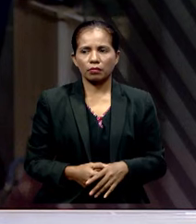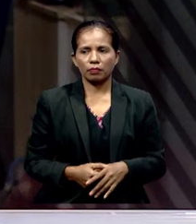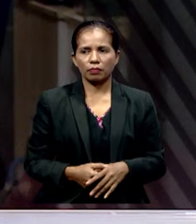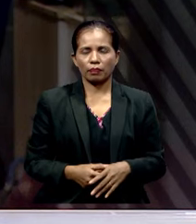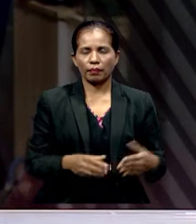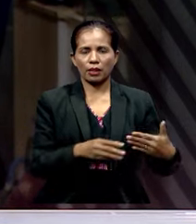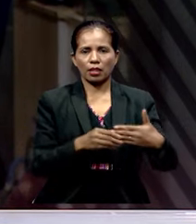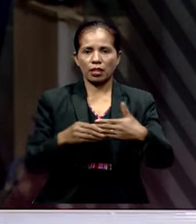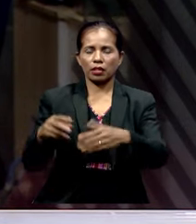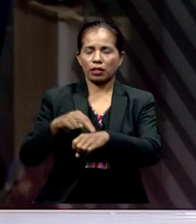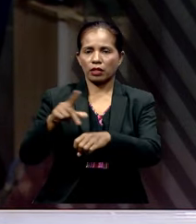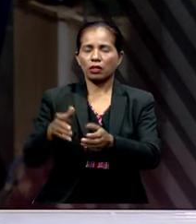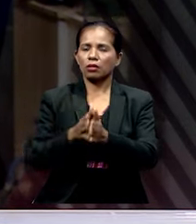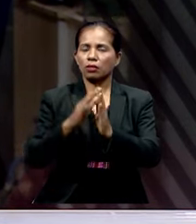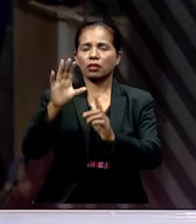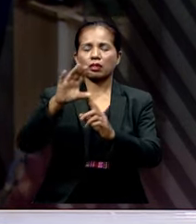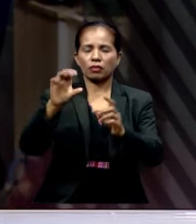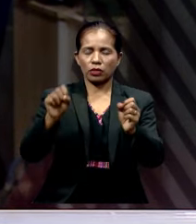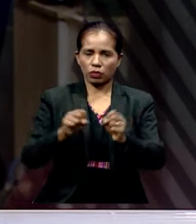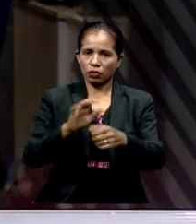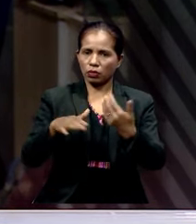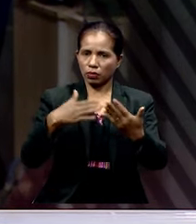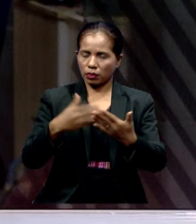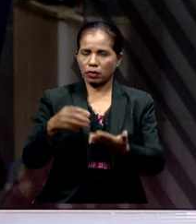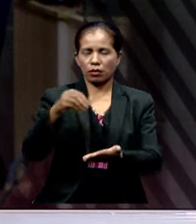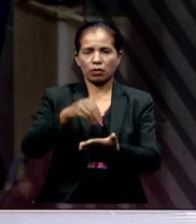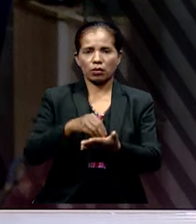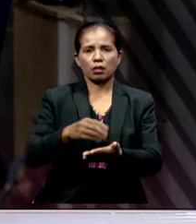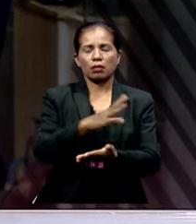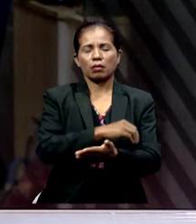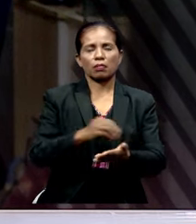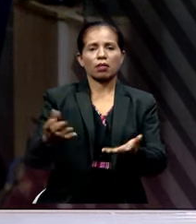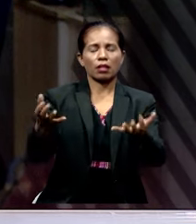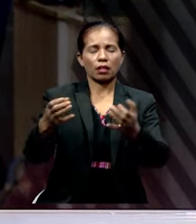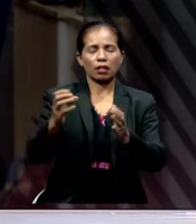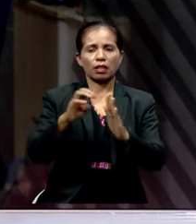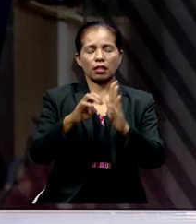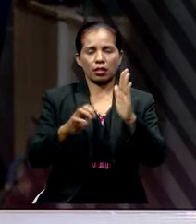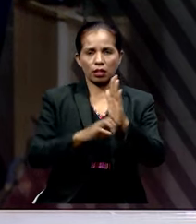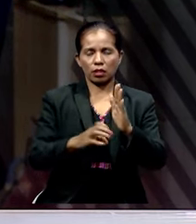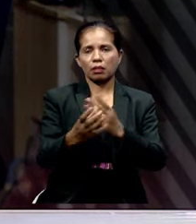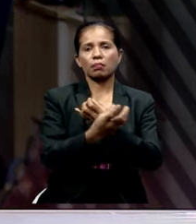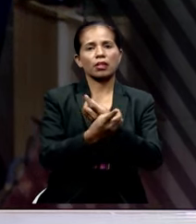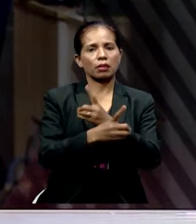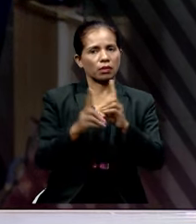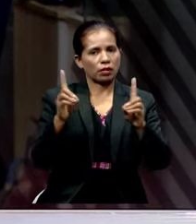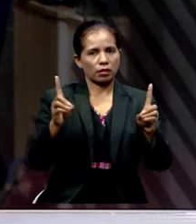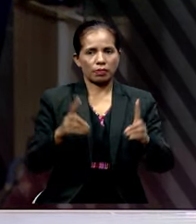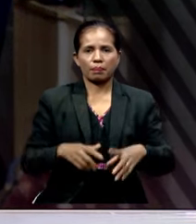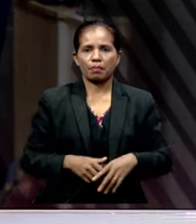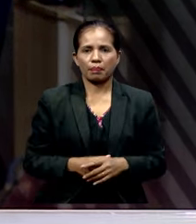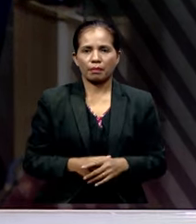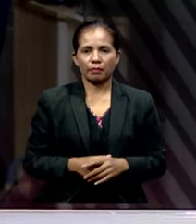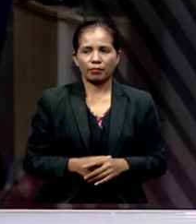Líder nacional ser russo vai ser fisuco roto a total as interesses de Estado não sai abut para a democracia.